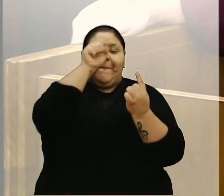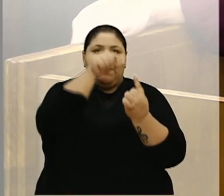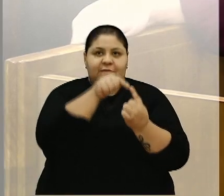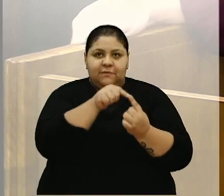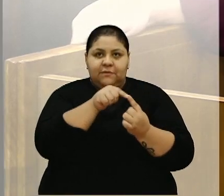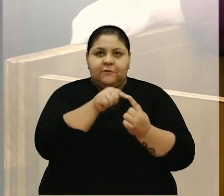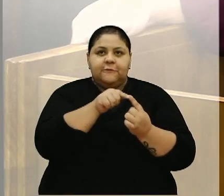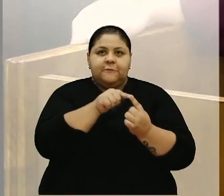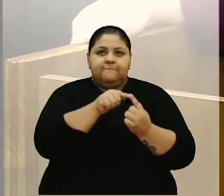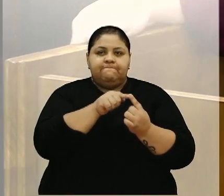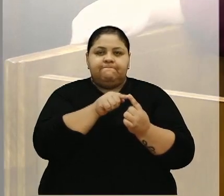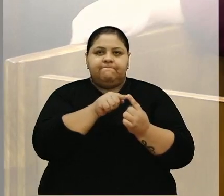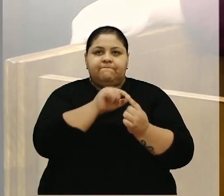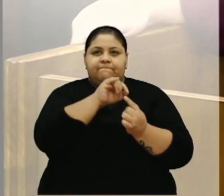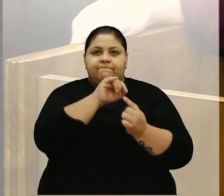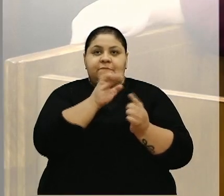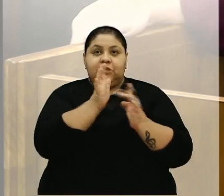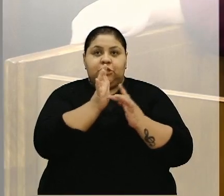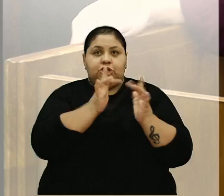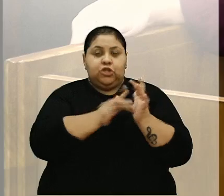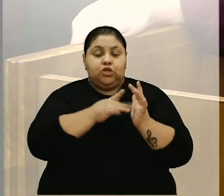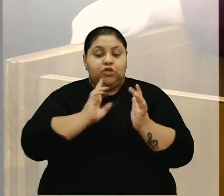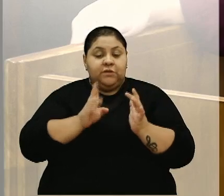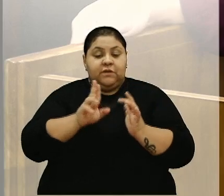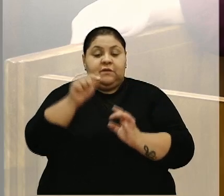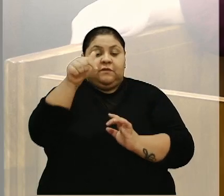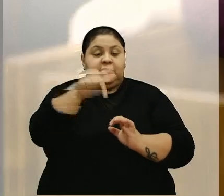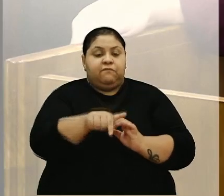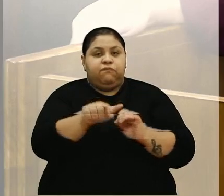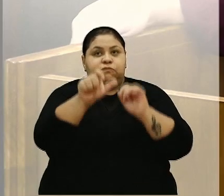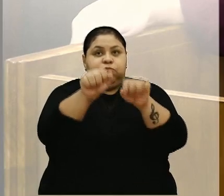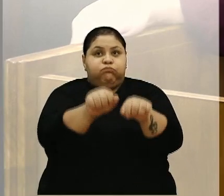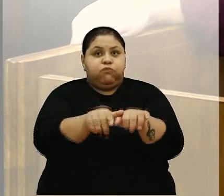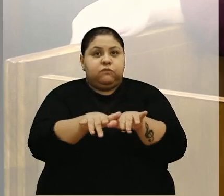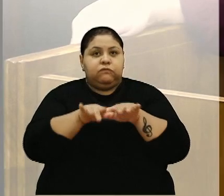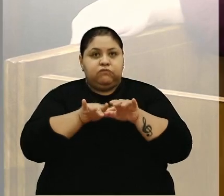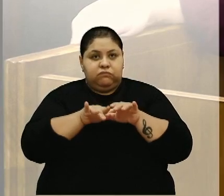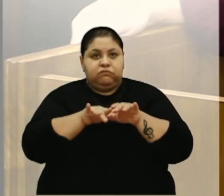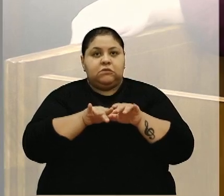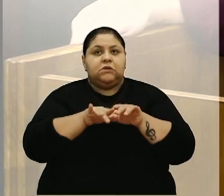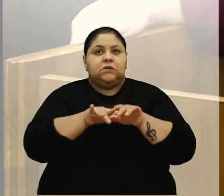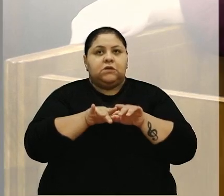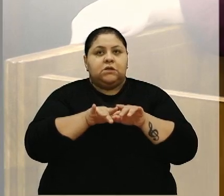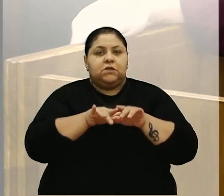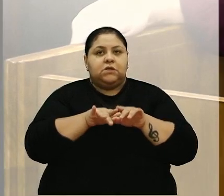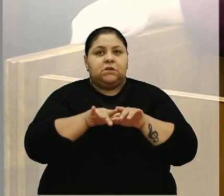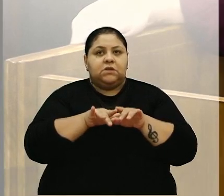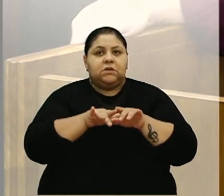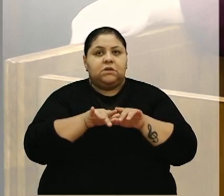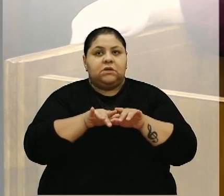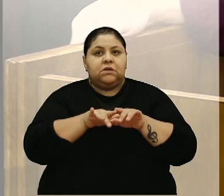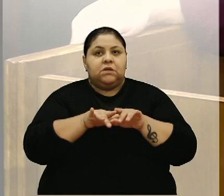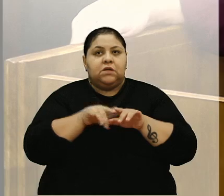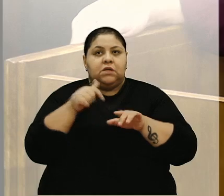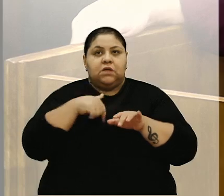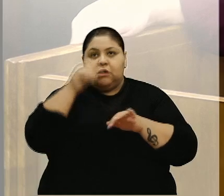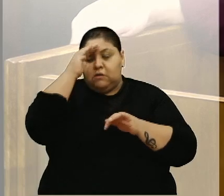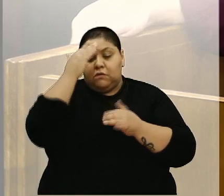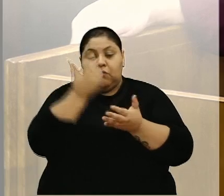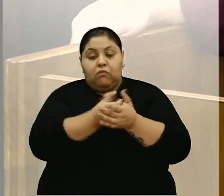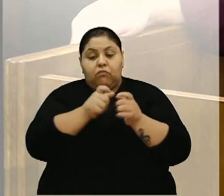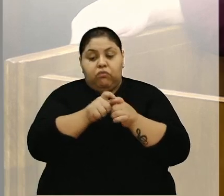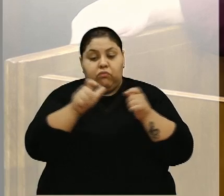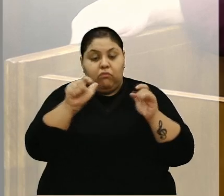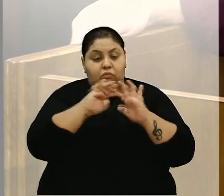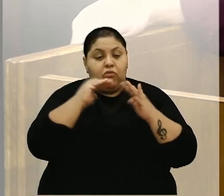Jesus, tu que é um cara que está sempre aqui na plateia, que eu tenho a visão que nós ampliando as